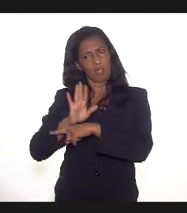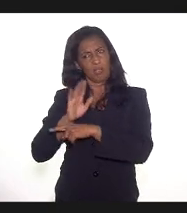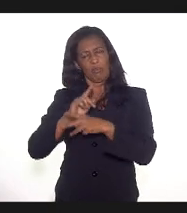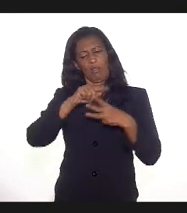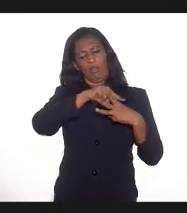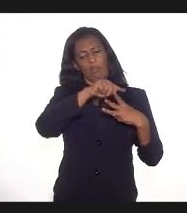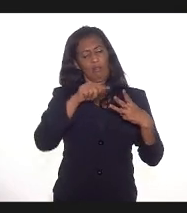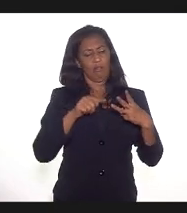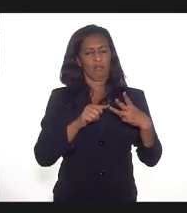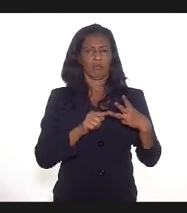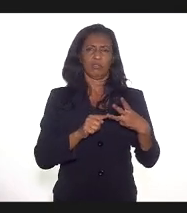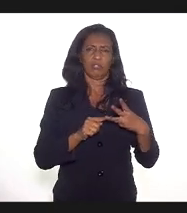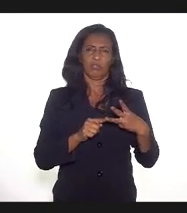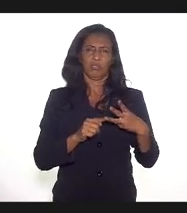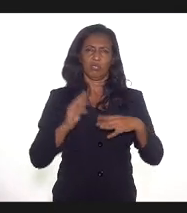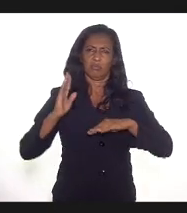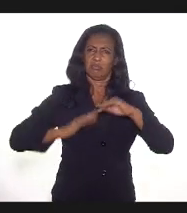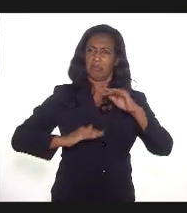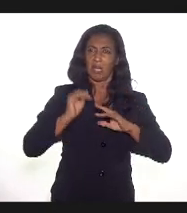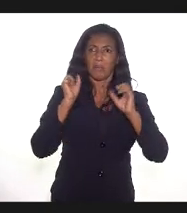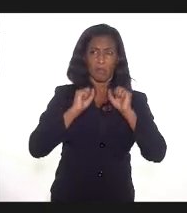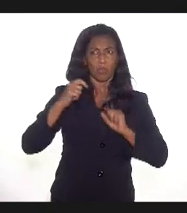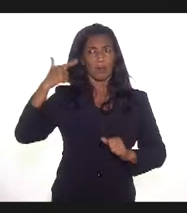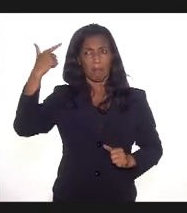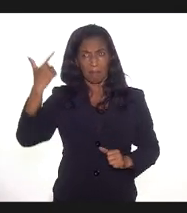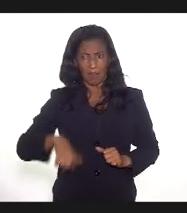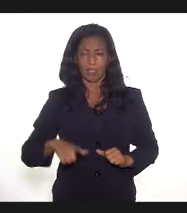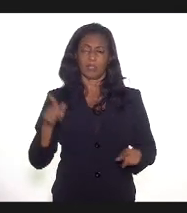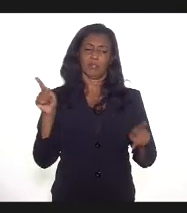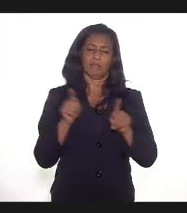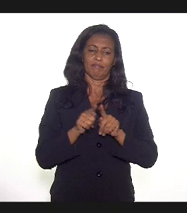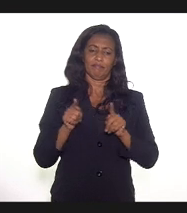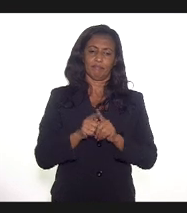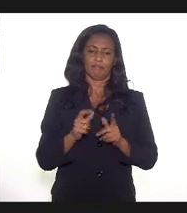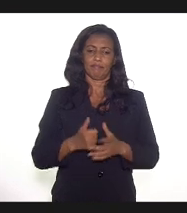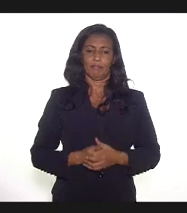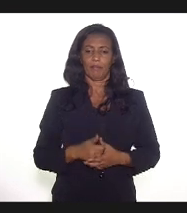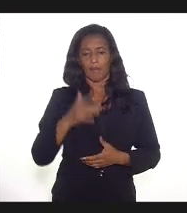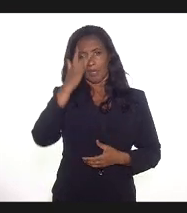três categorias e posso até botar mais também